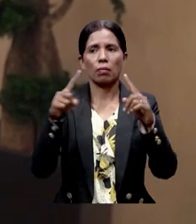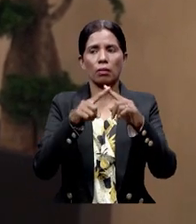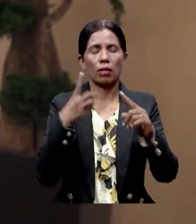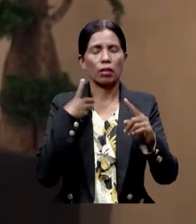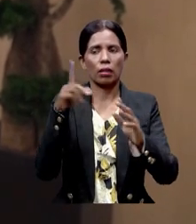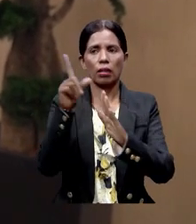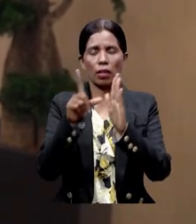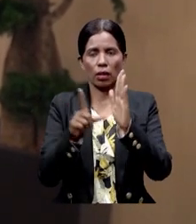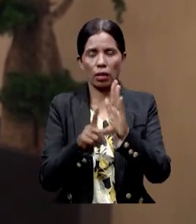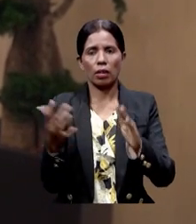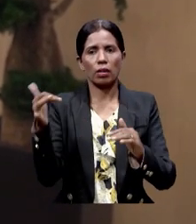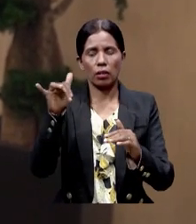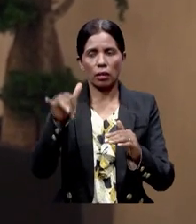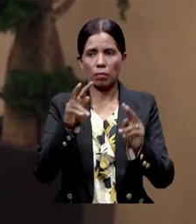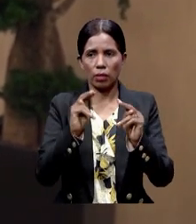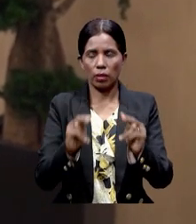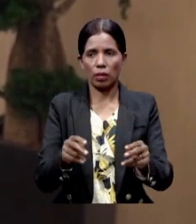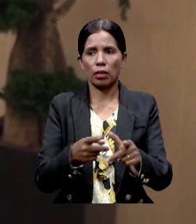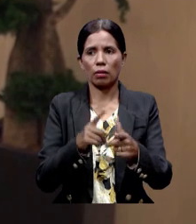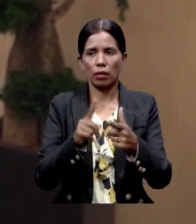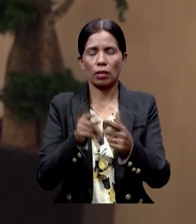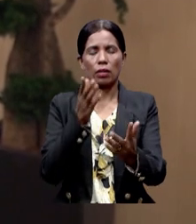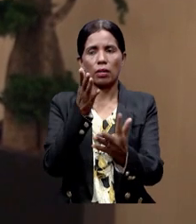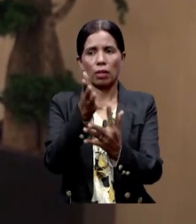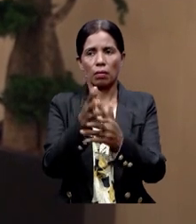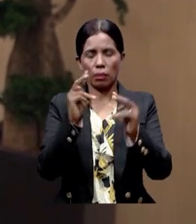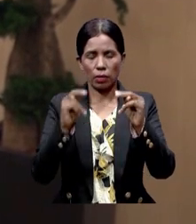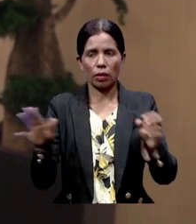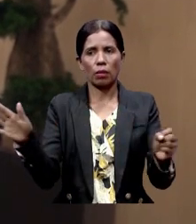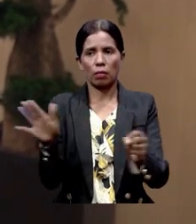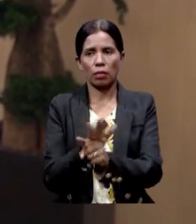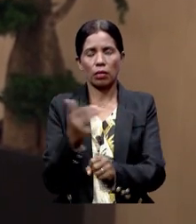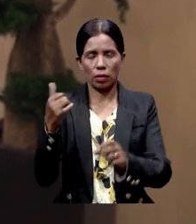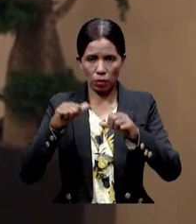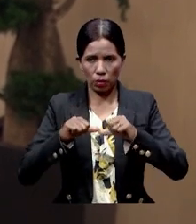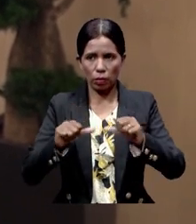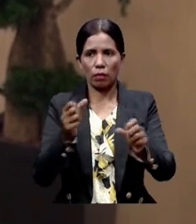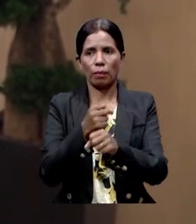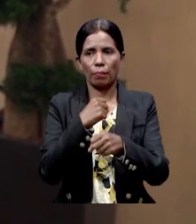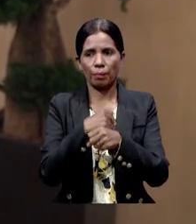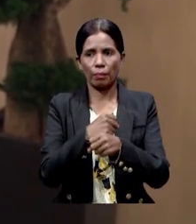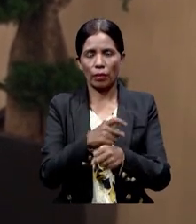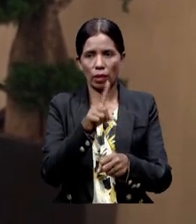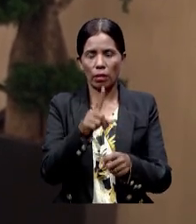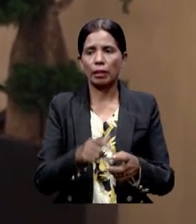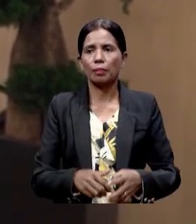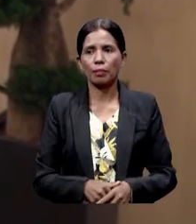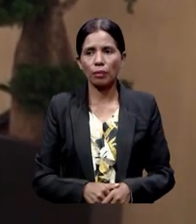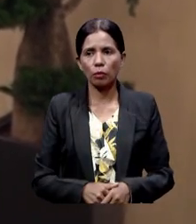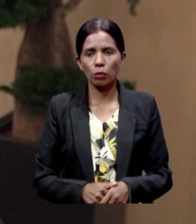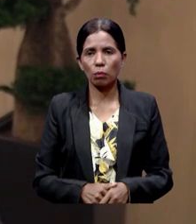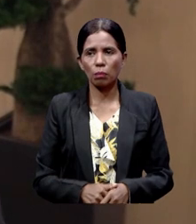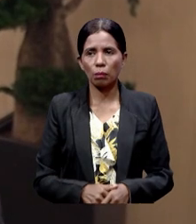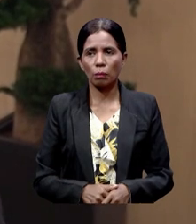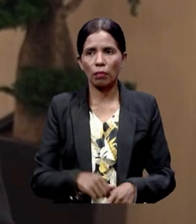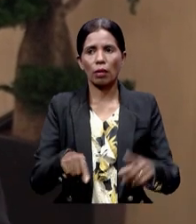legal sira ne bemaka precisa depois de adesão ne precisa completa ser se continua halo e dali datan